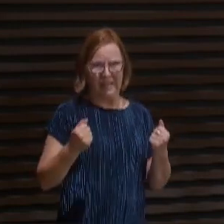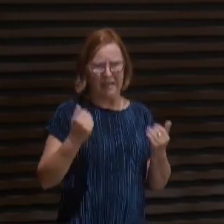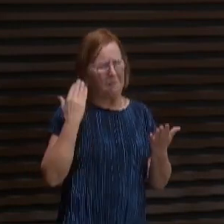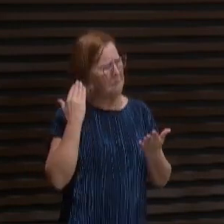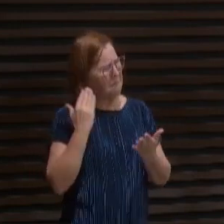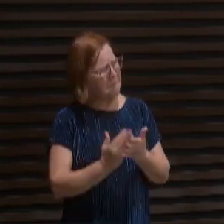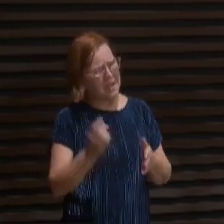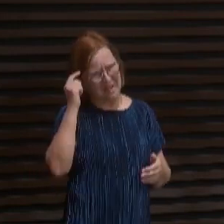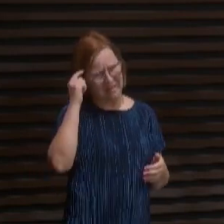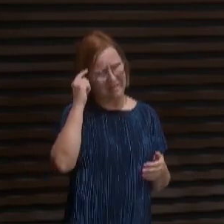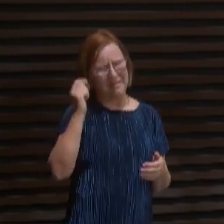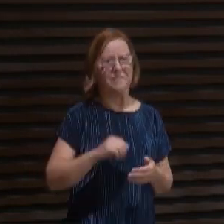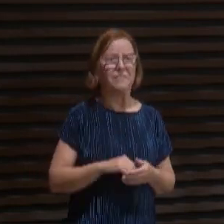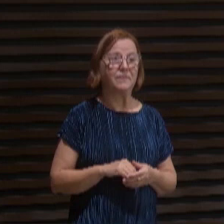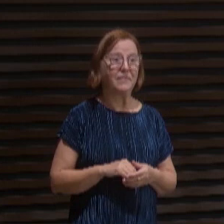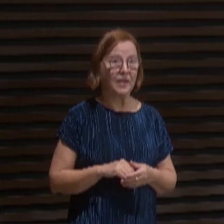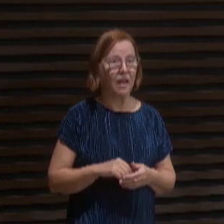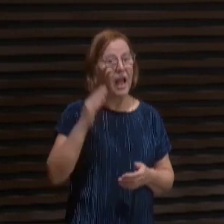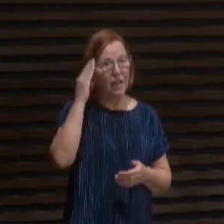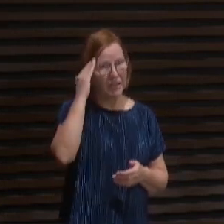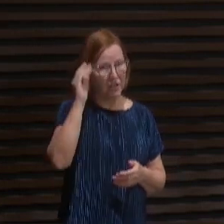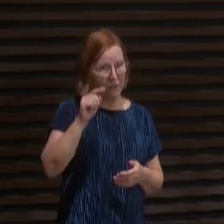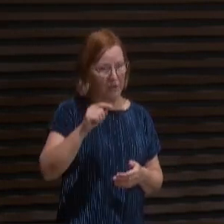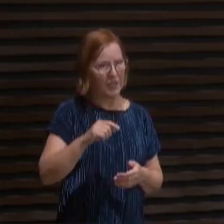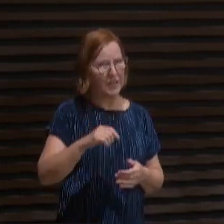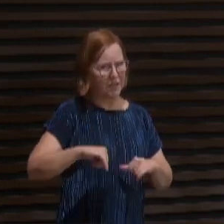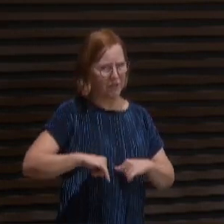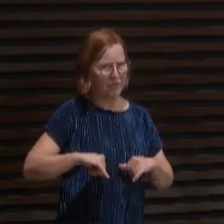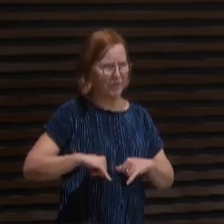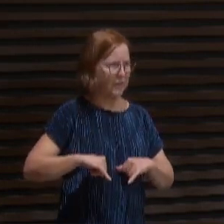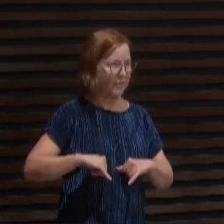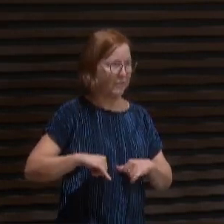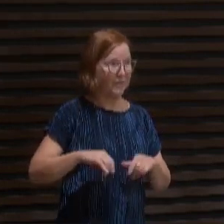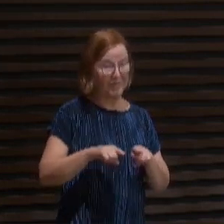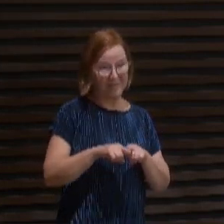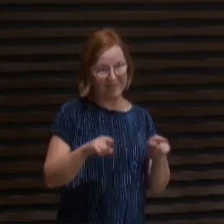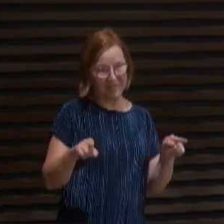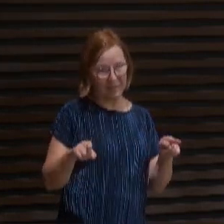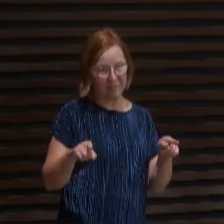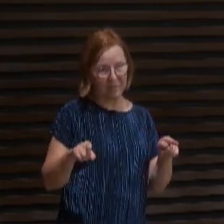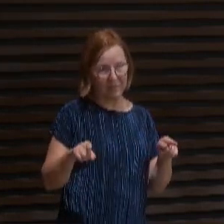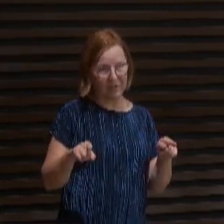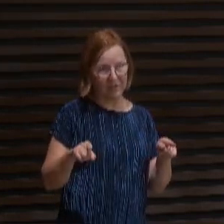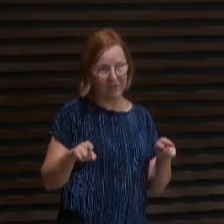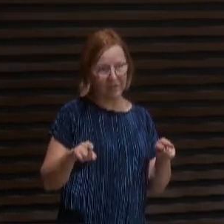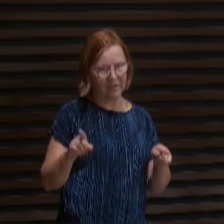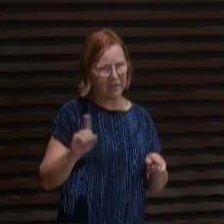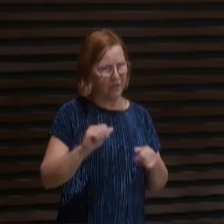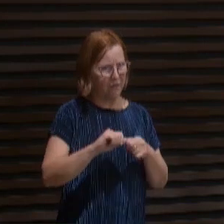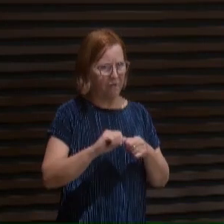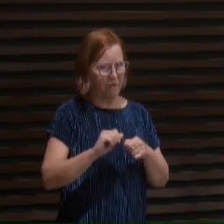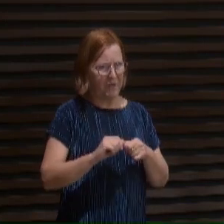cabeça. Eu sei que você deve estar sofrendo, mas não torne o sofrimento uma